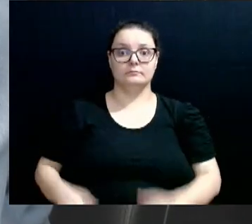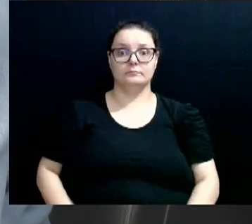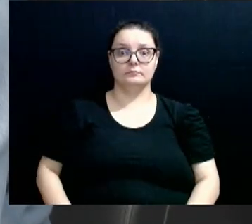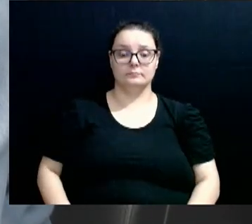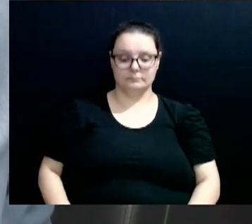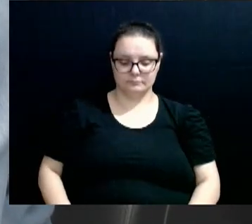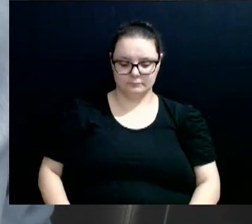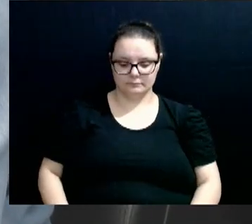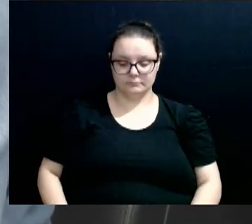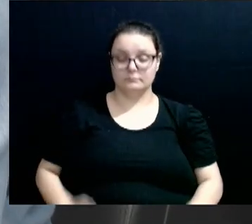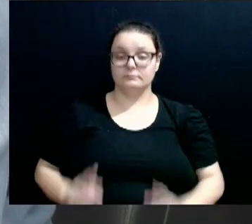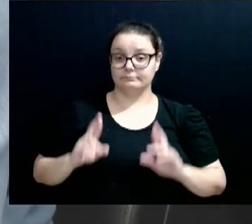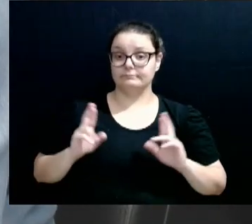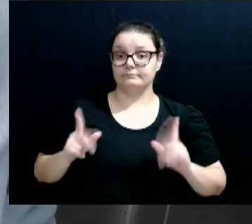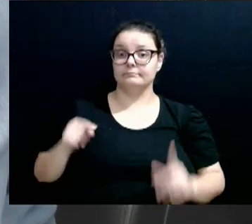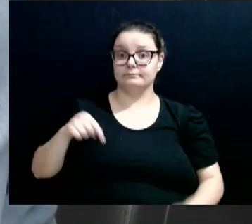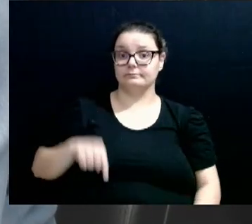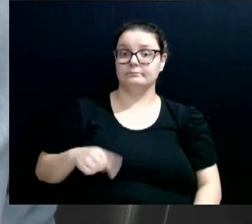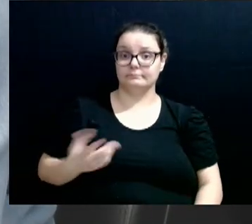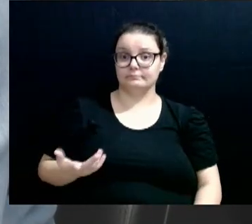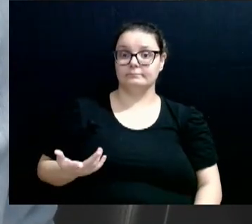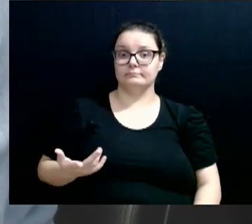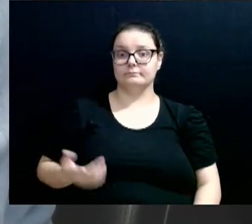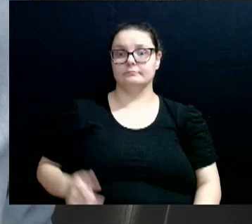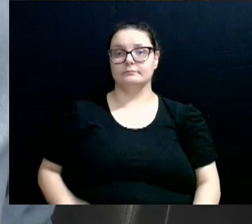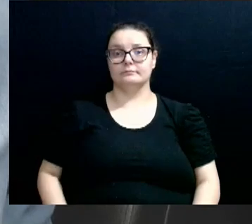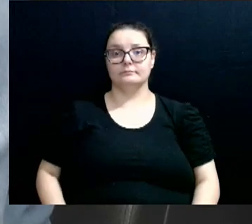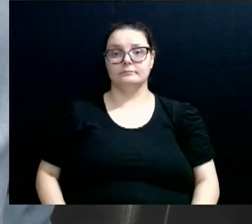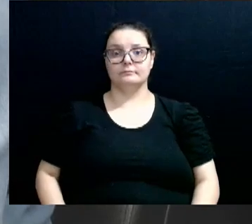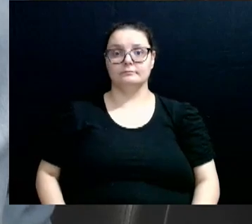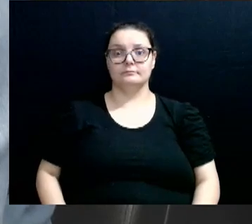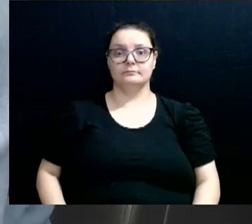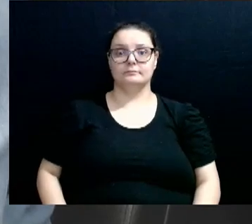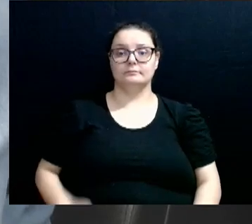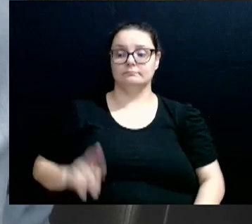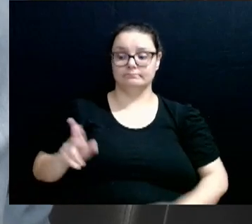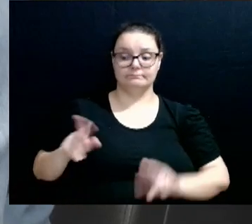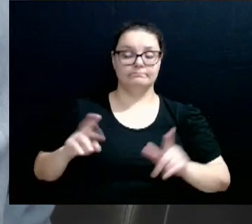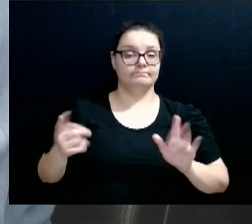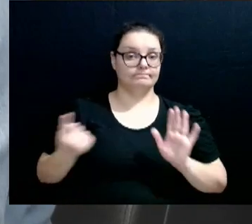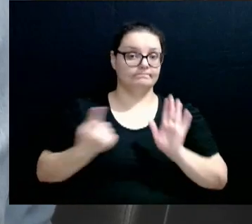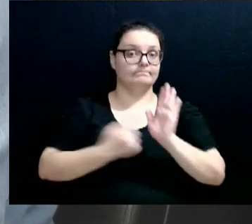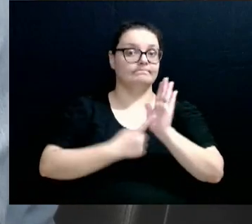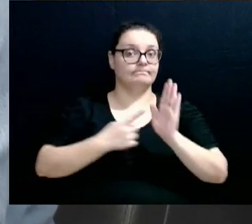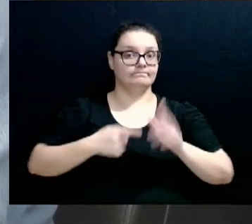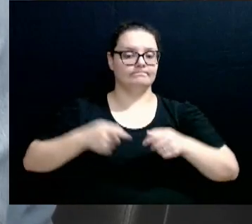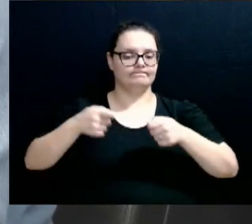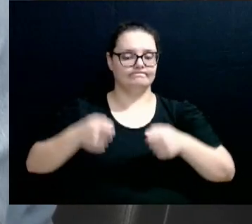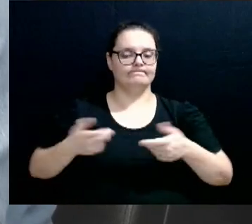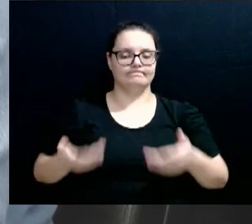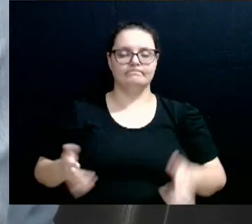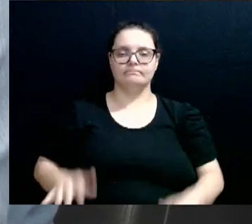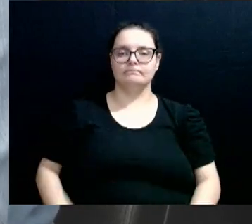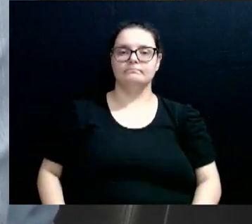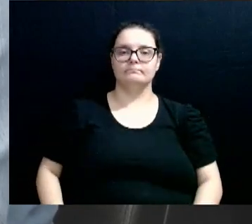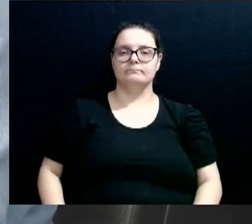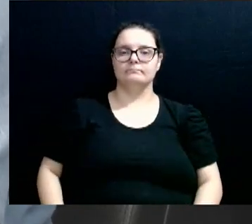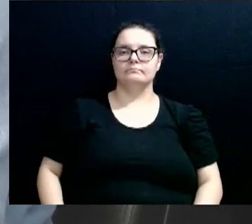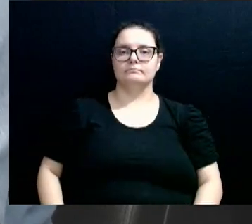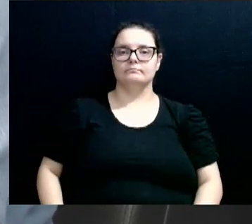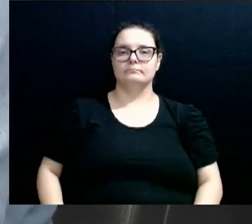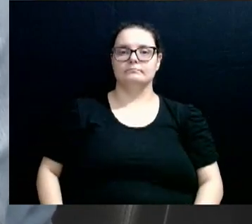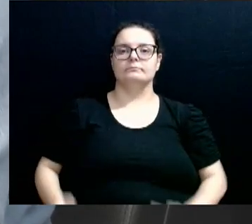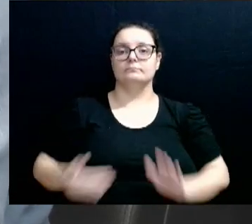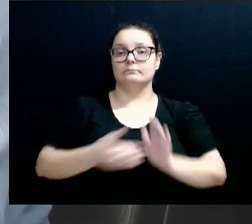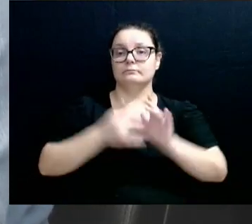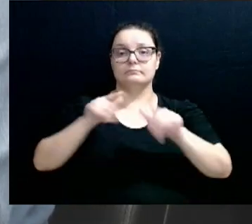aqui a coisa da diferença ela fica bem marcada, tal. Então, mesmo em lugares que você não imagina,